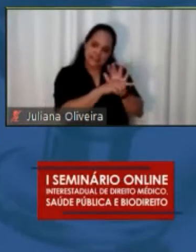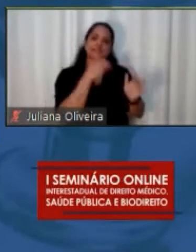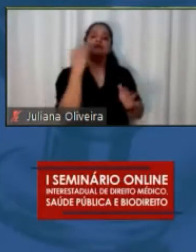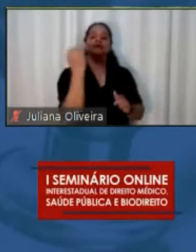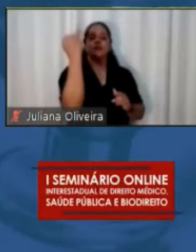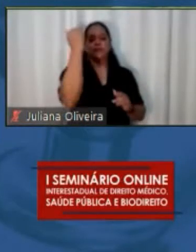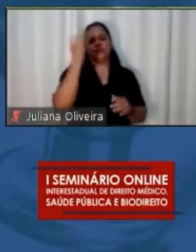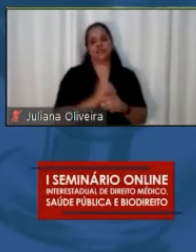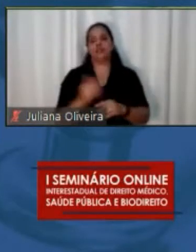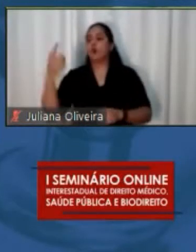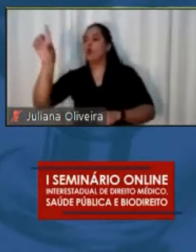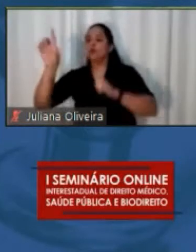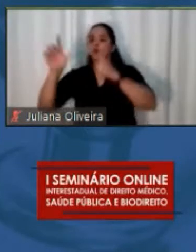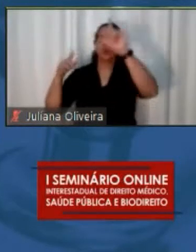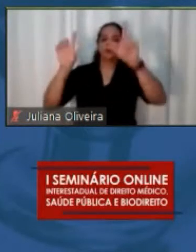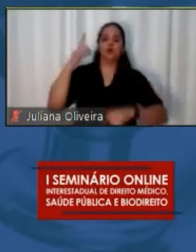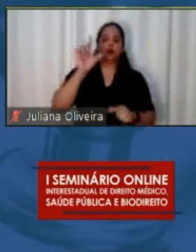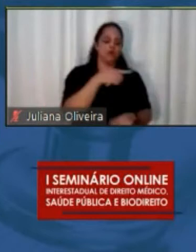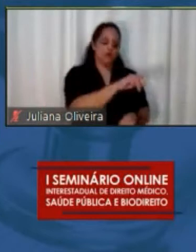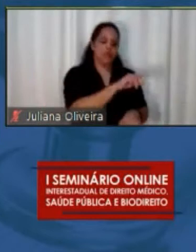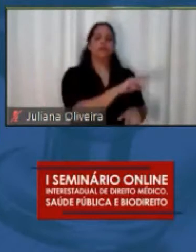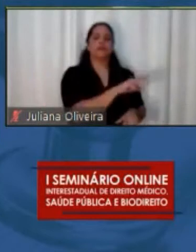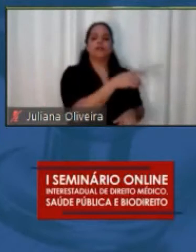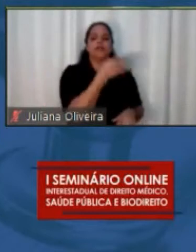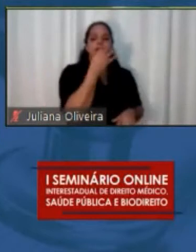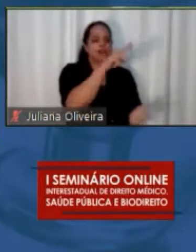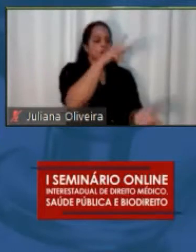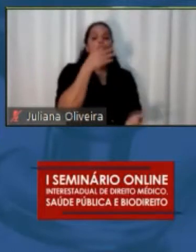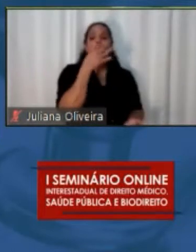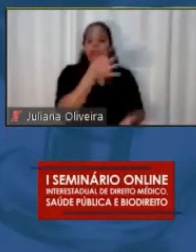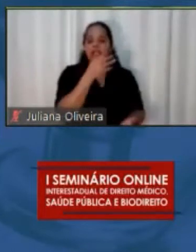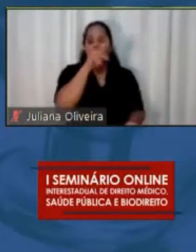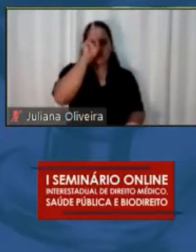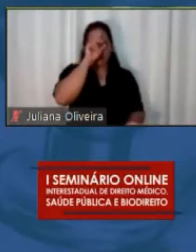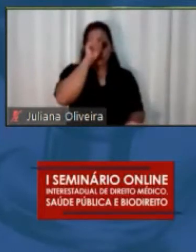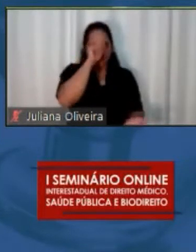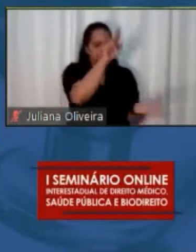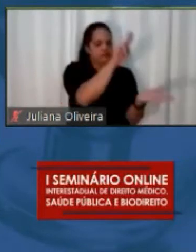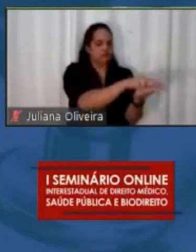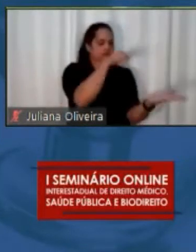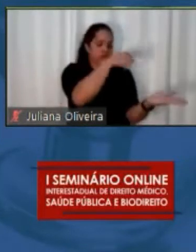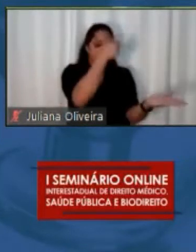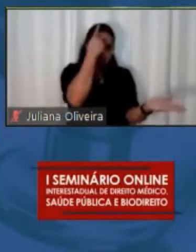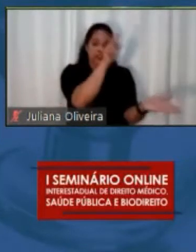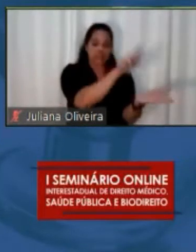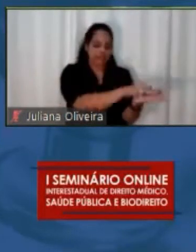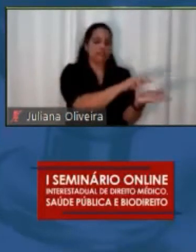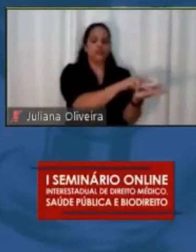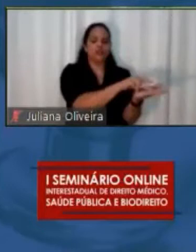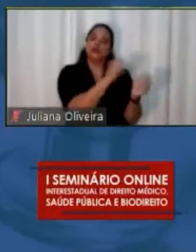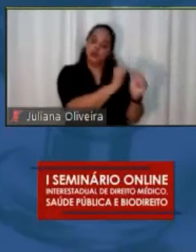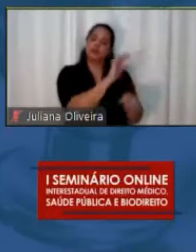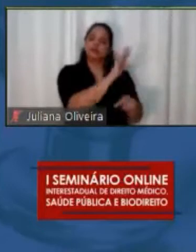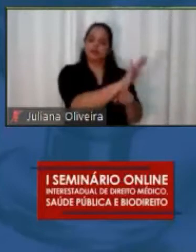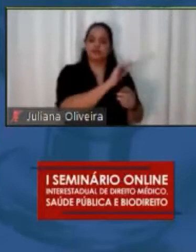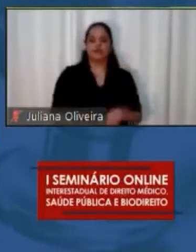combinação de alternativas pode prover esse paciente os benefícios de tratar sem sangue. Esta decisão